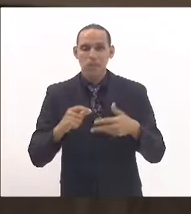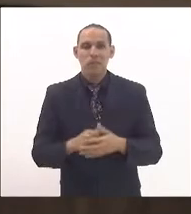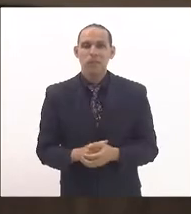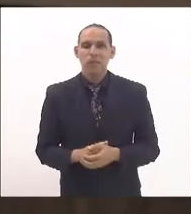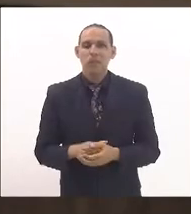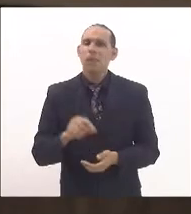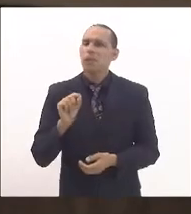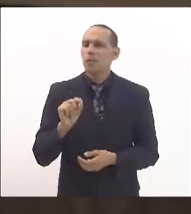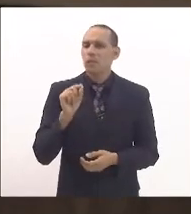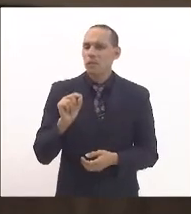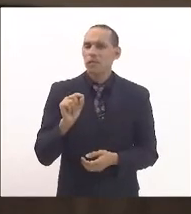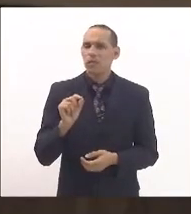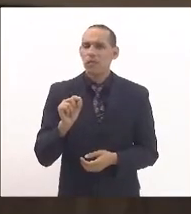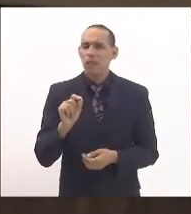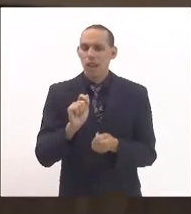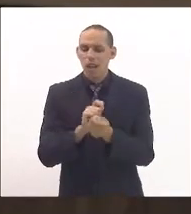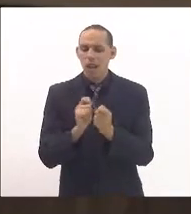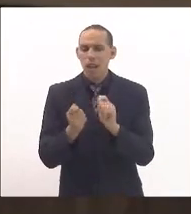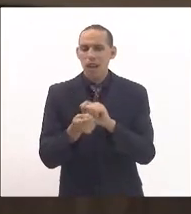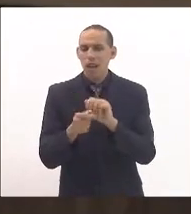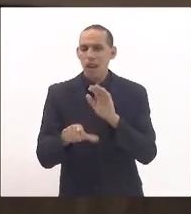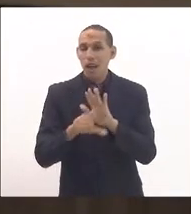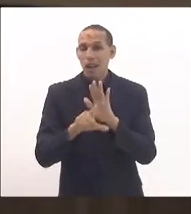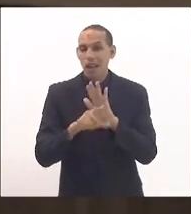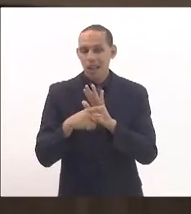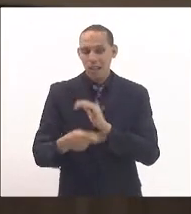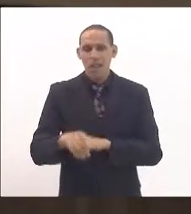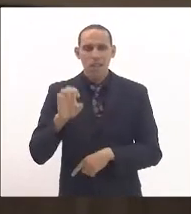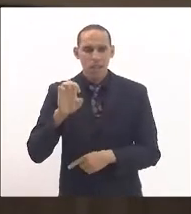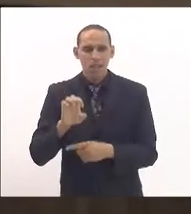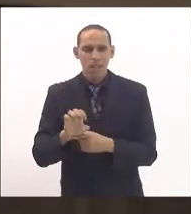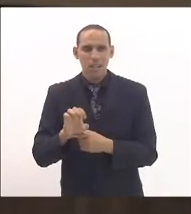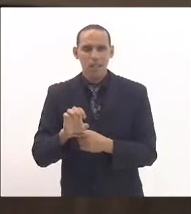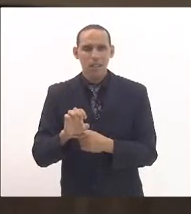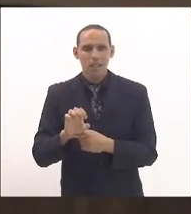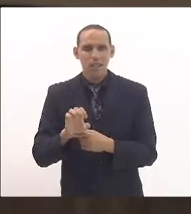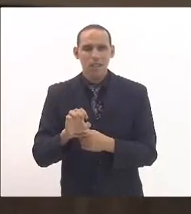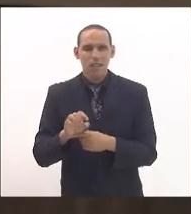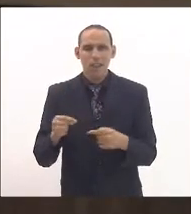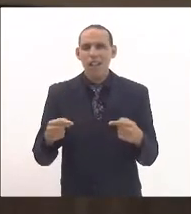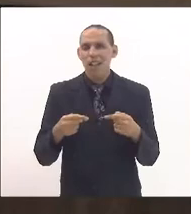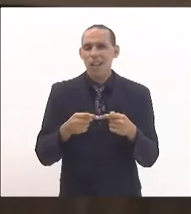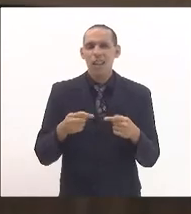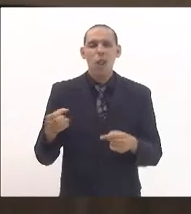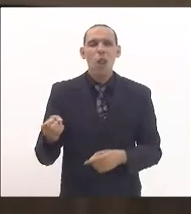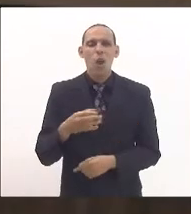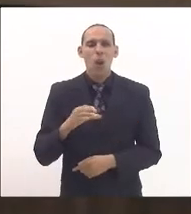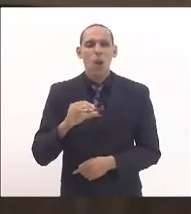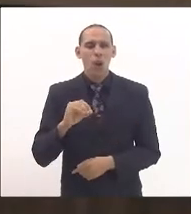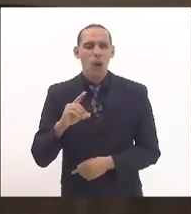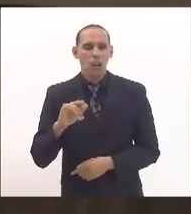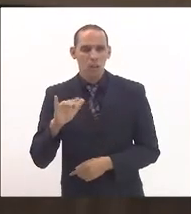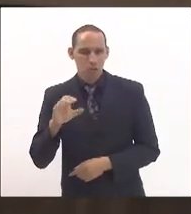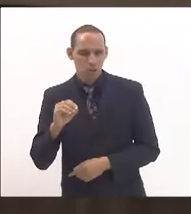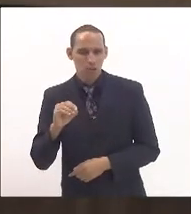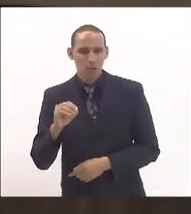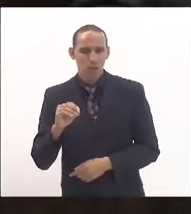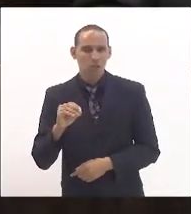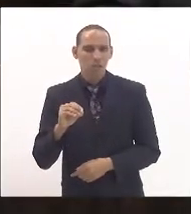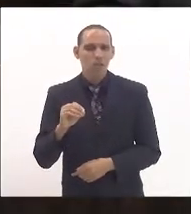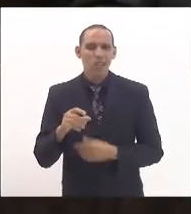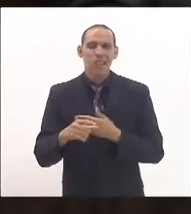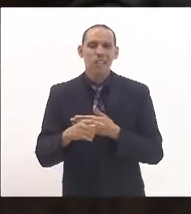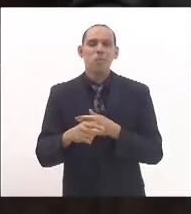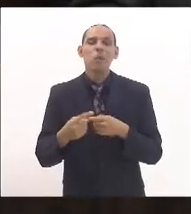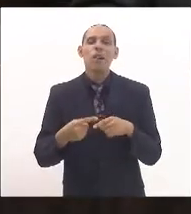é adaptar a legislação estadual ao novo Código Civil. Vamos retirar. Por causa da questão da Fazenda. Nós vamos